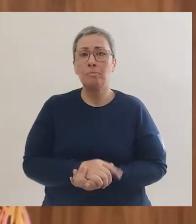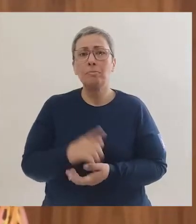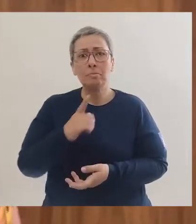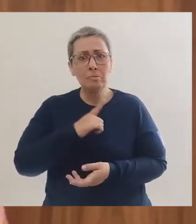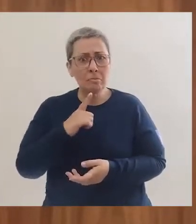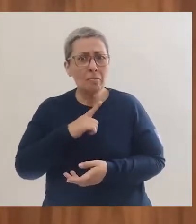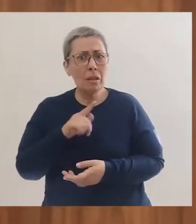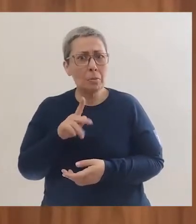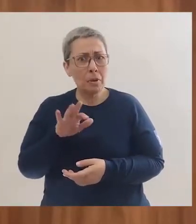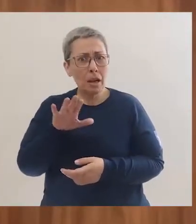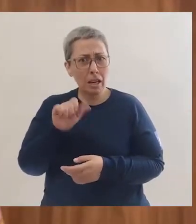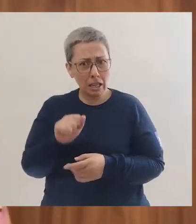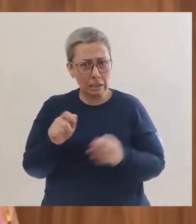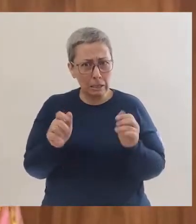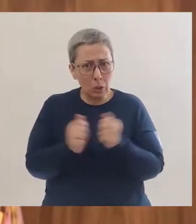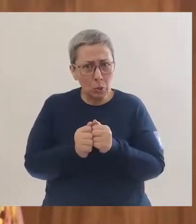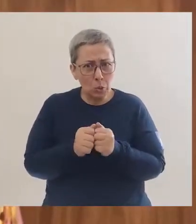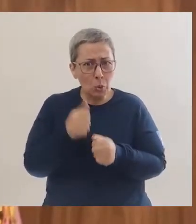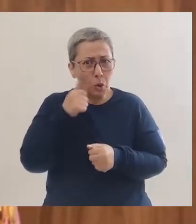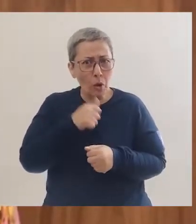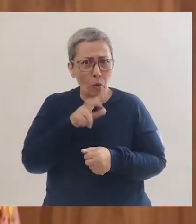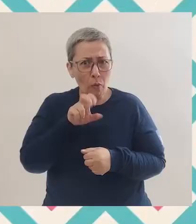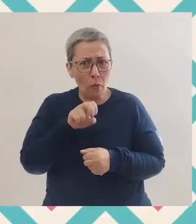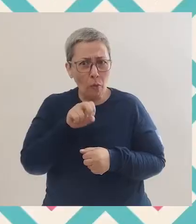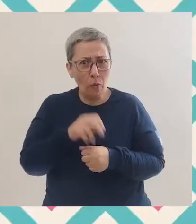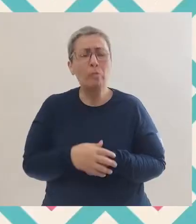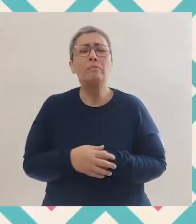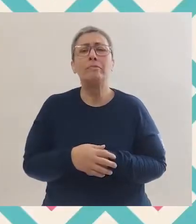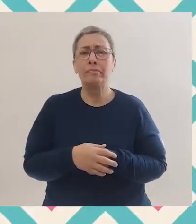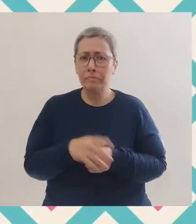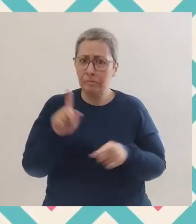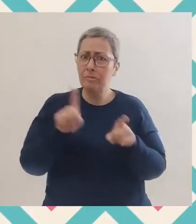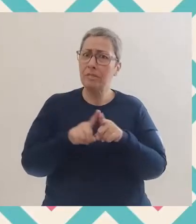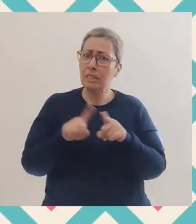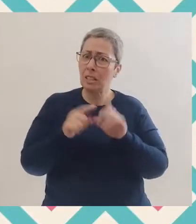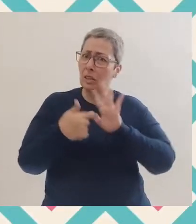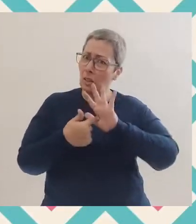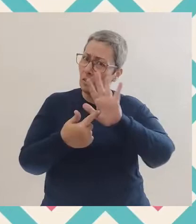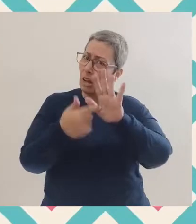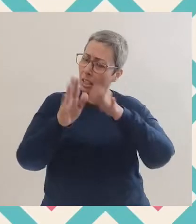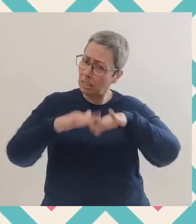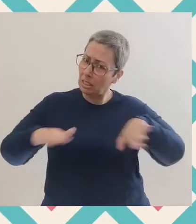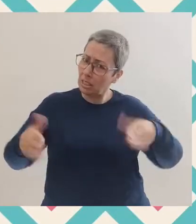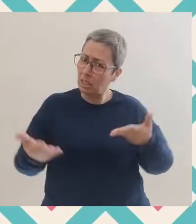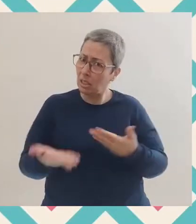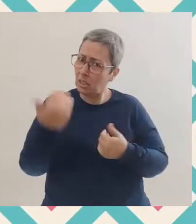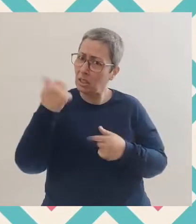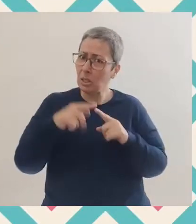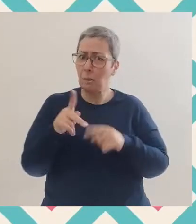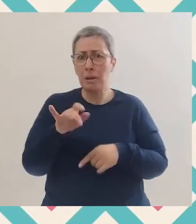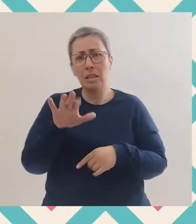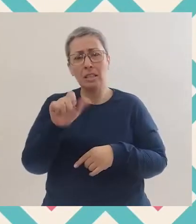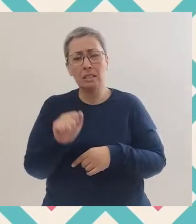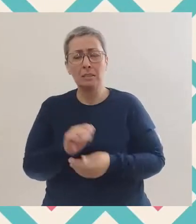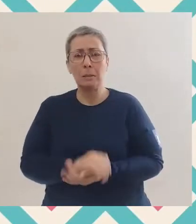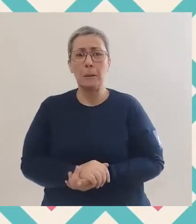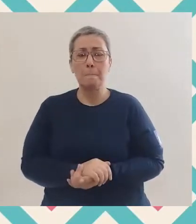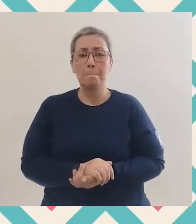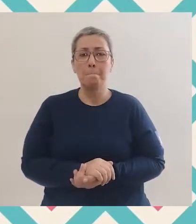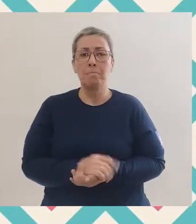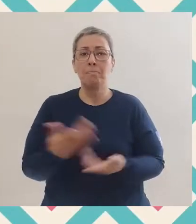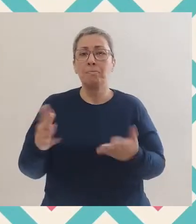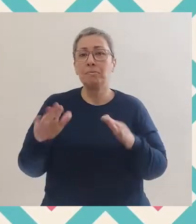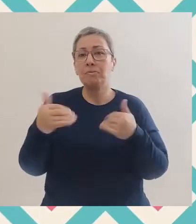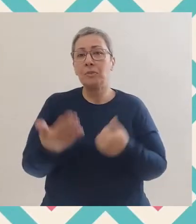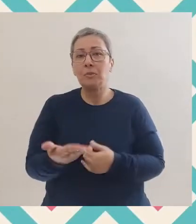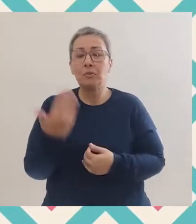Tem uma parlenda com a senhora? Vamos apresentar pra essa criançada aí a minha parlenda?